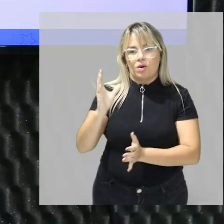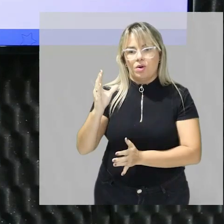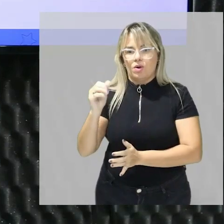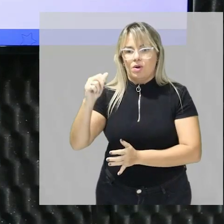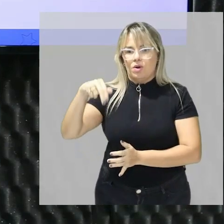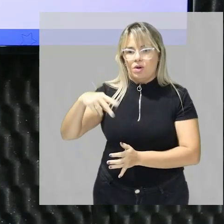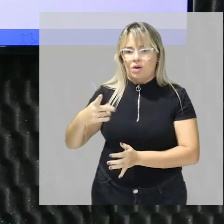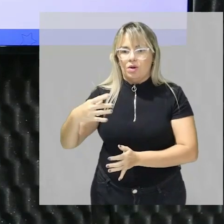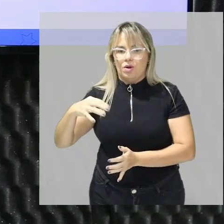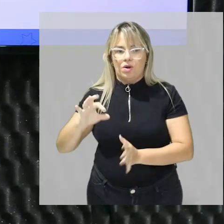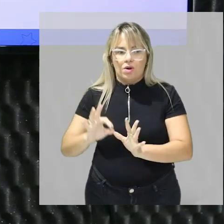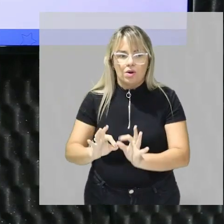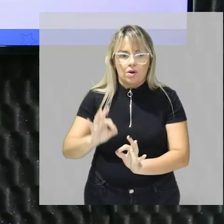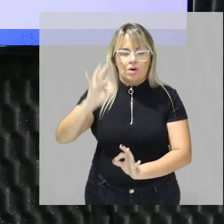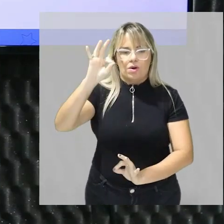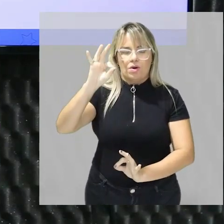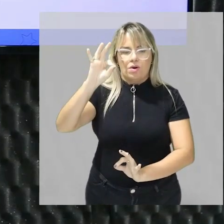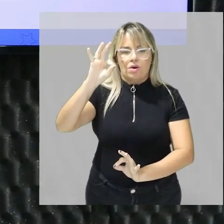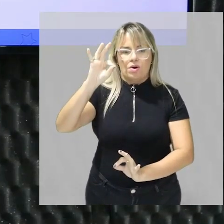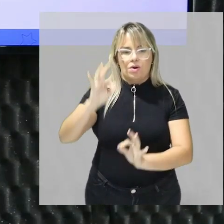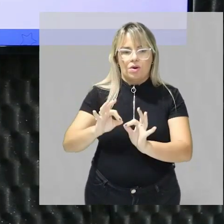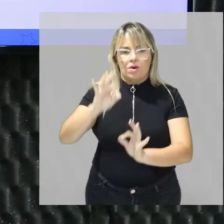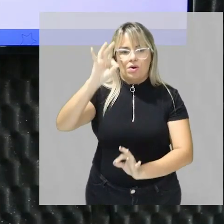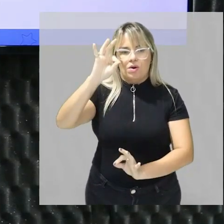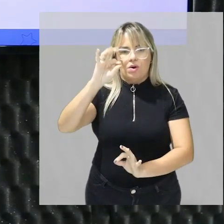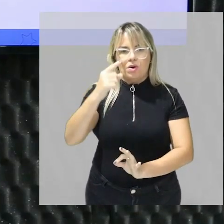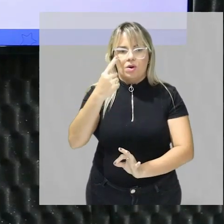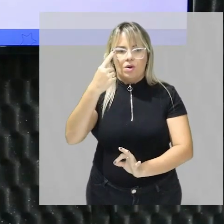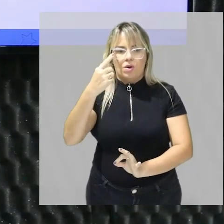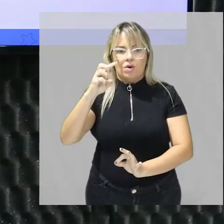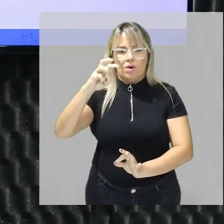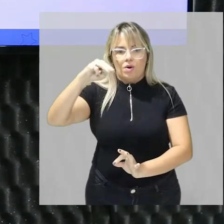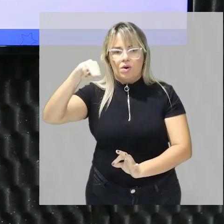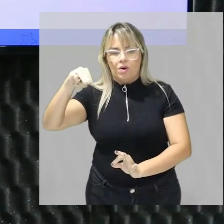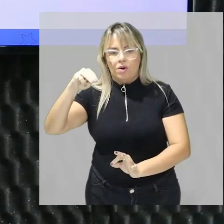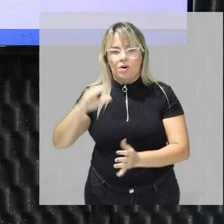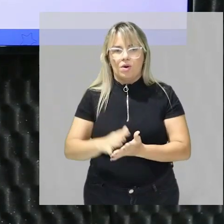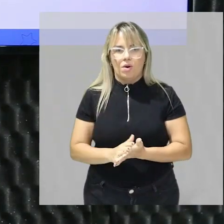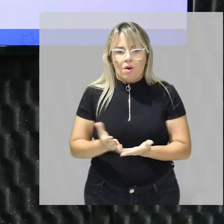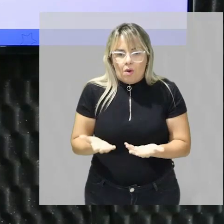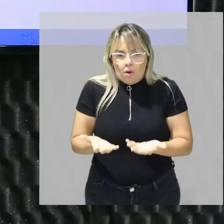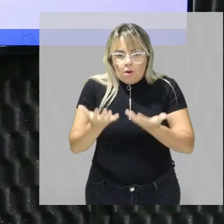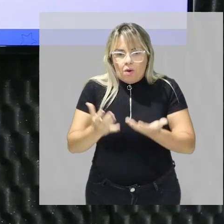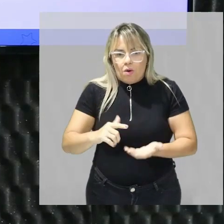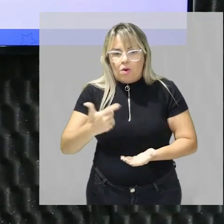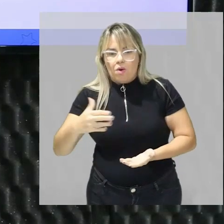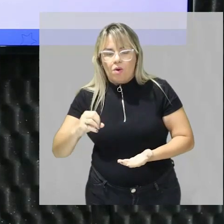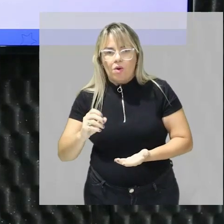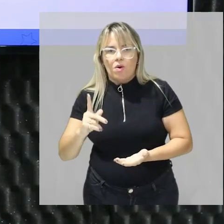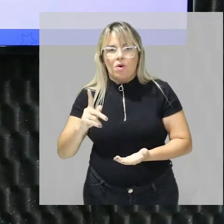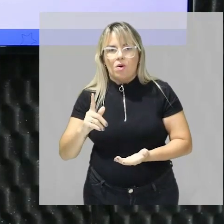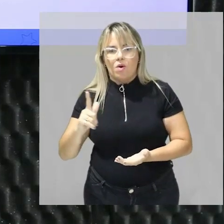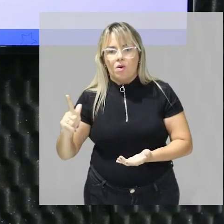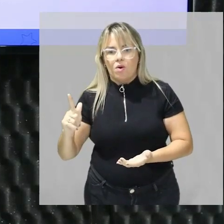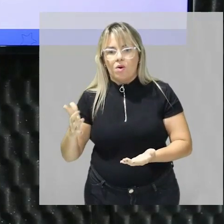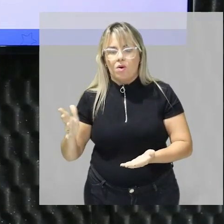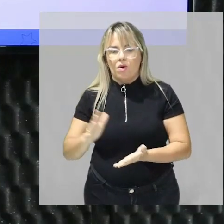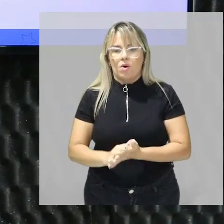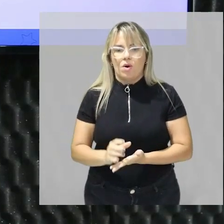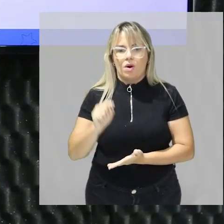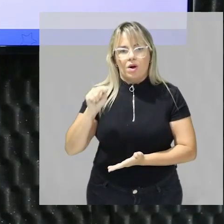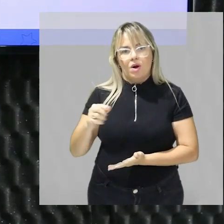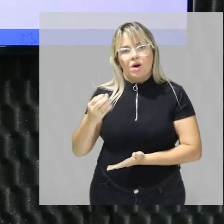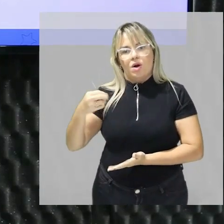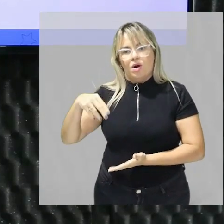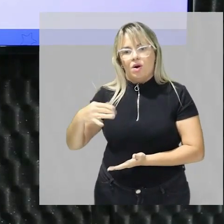1 metro de altura e pesar mais de 20 quilos. É onívoro, alimenta-se